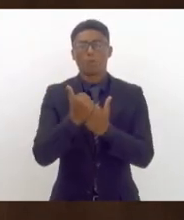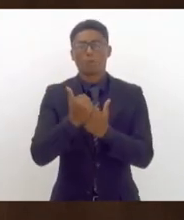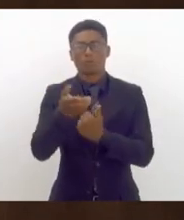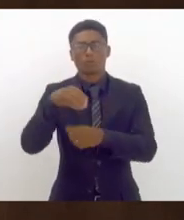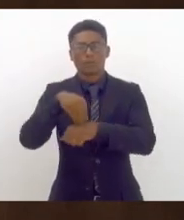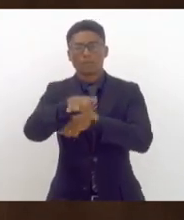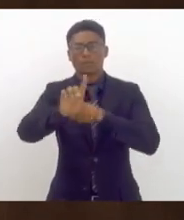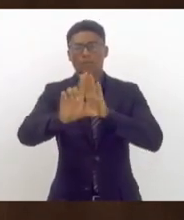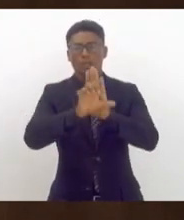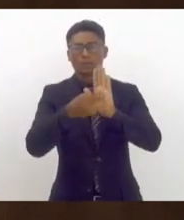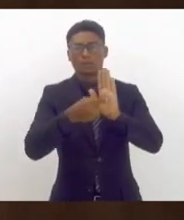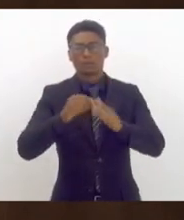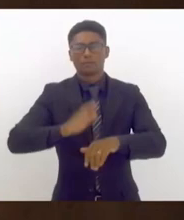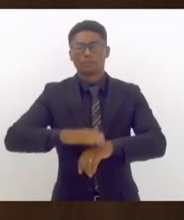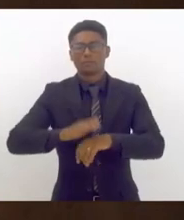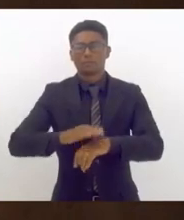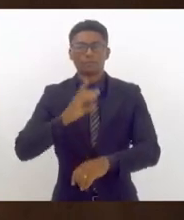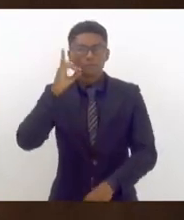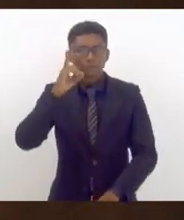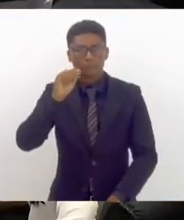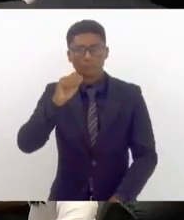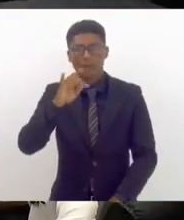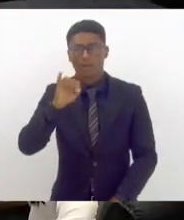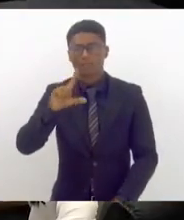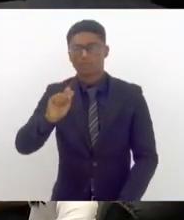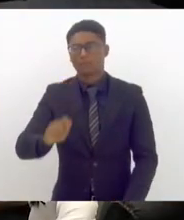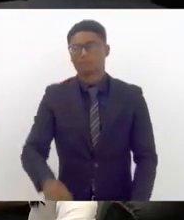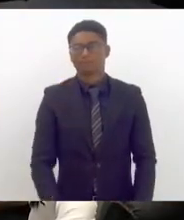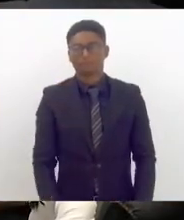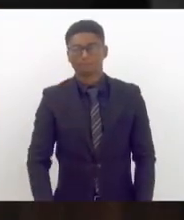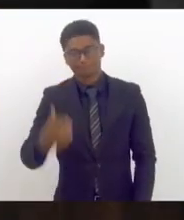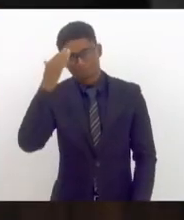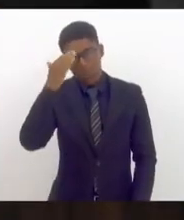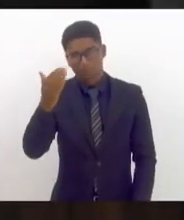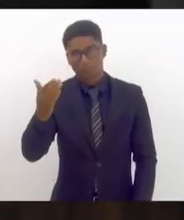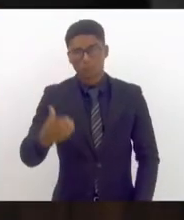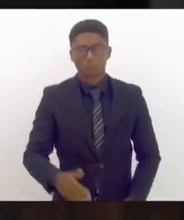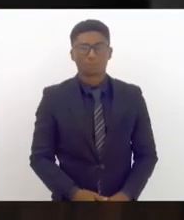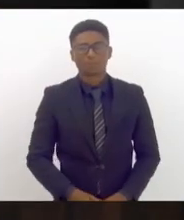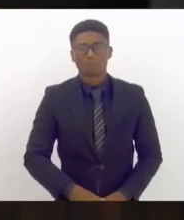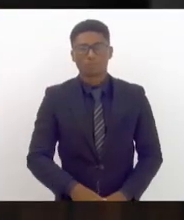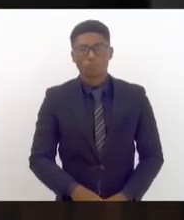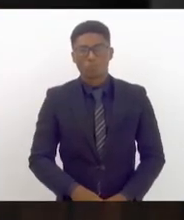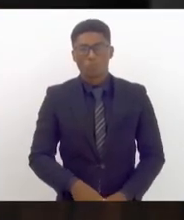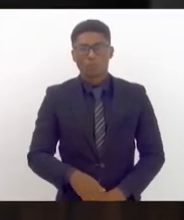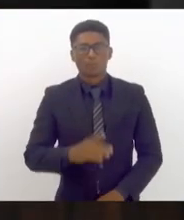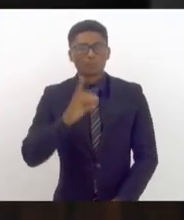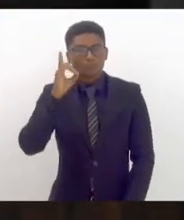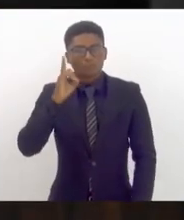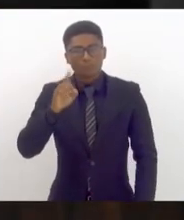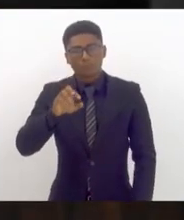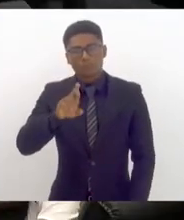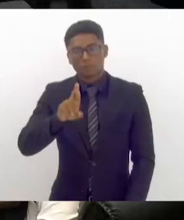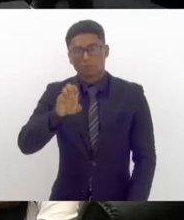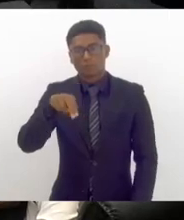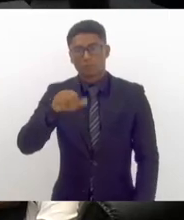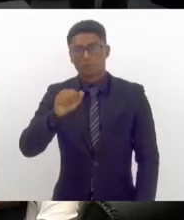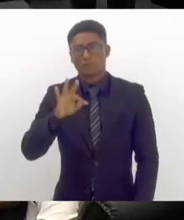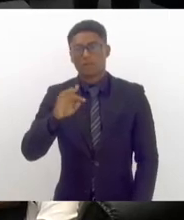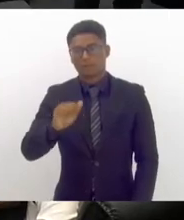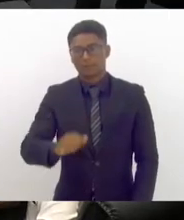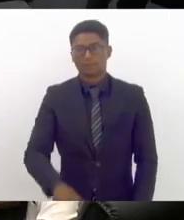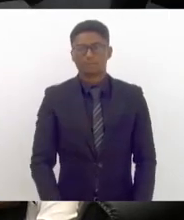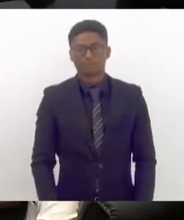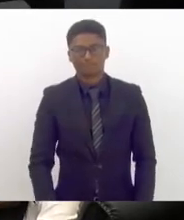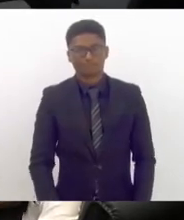indicação legislativa do deputado Átila Nunes. Obrigada. Próxima inscrita é a deputada Renata Souza. Senhora